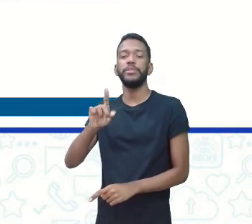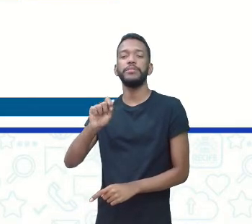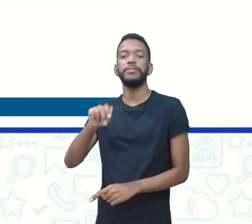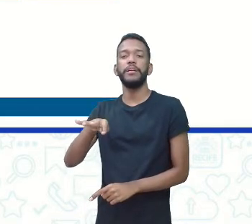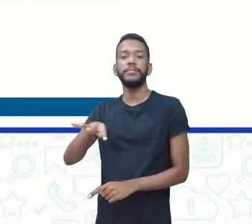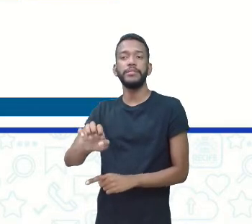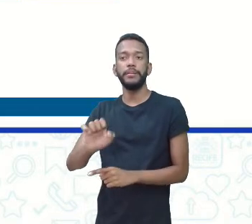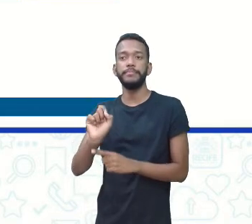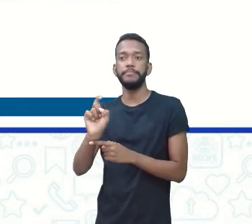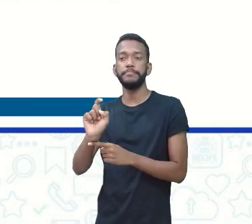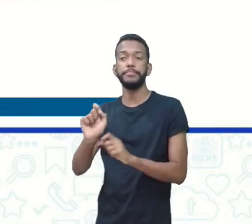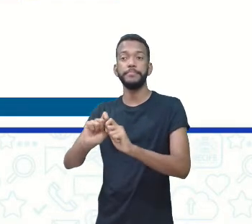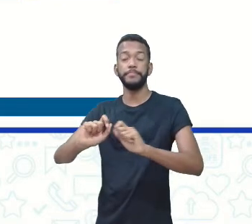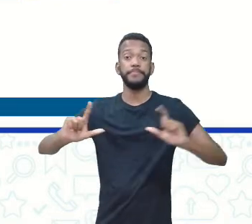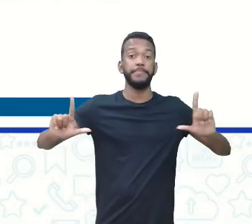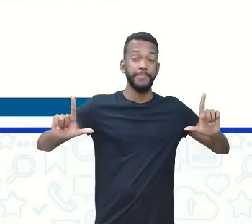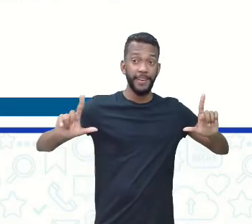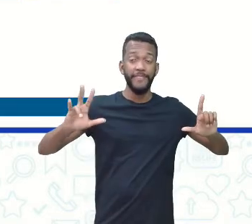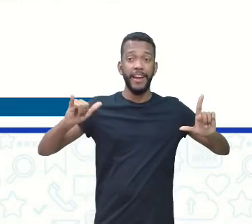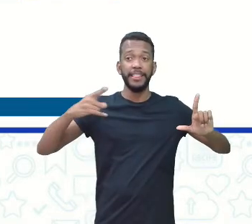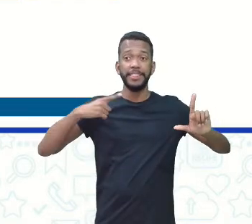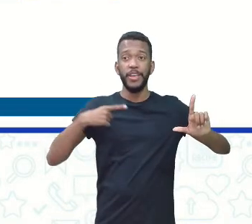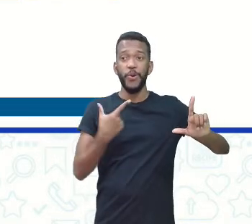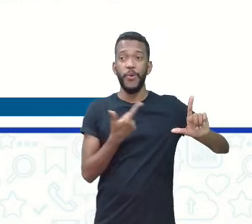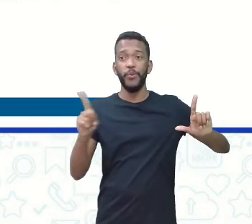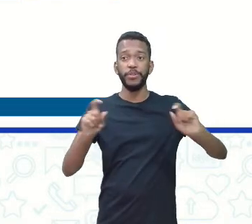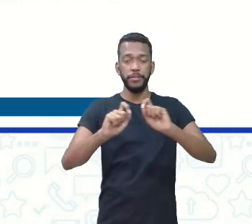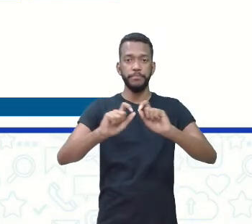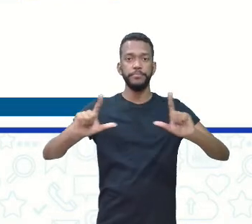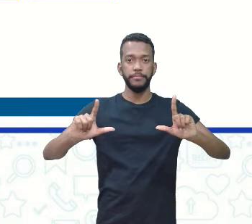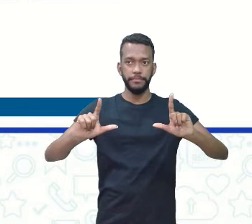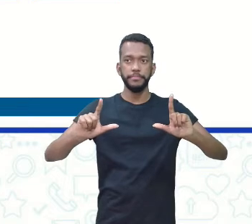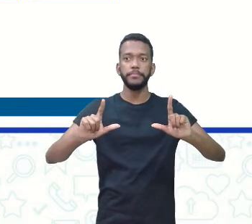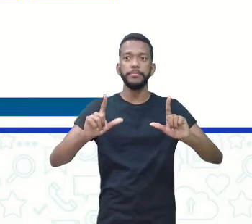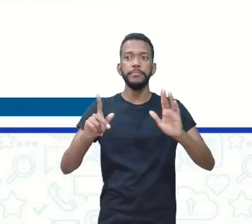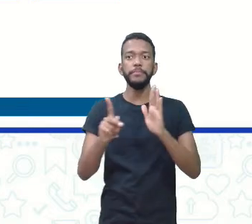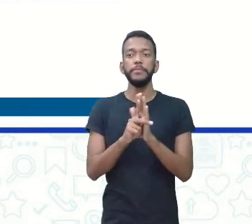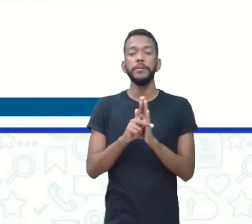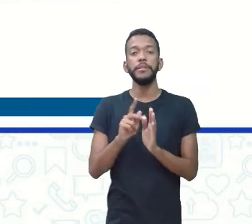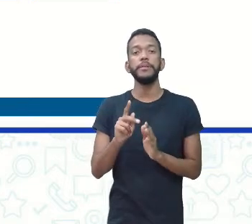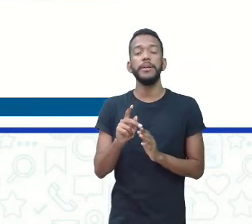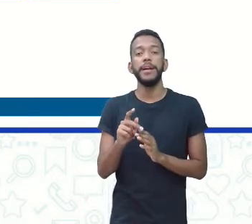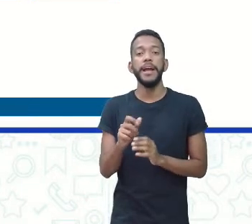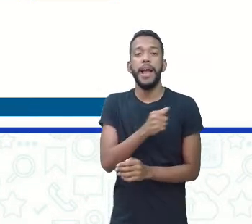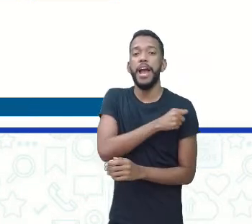Depois vai aparecer essa outra tela e você vai clicar em anos finais, beleza?